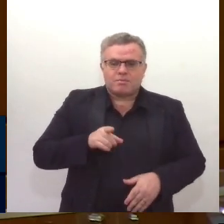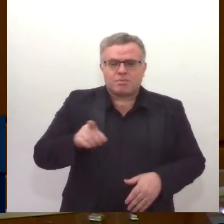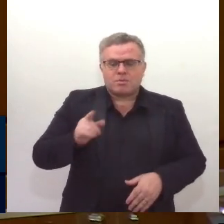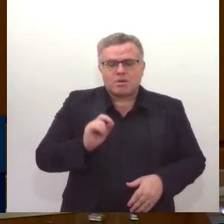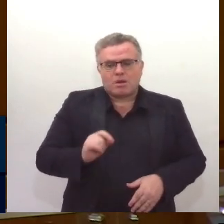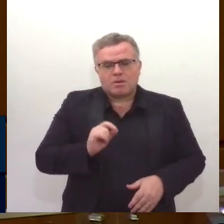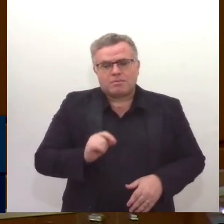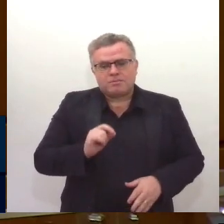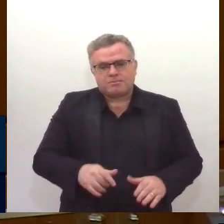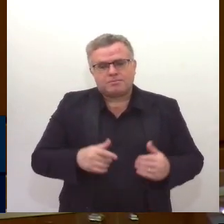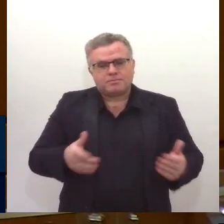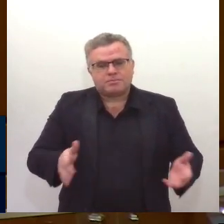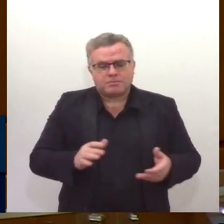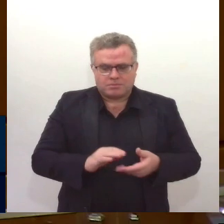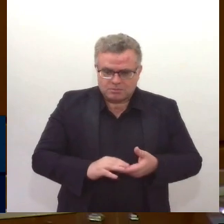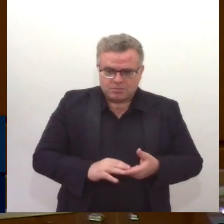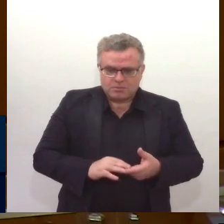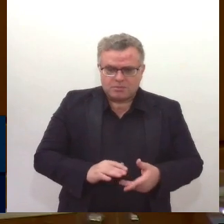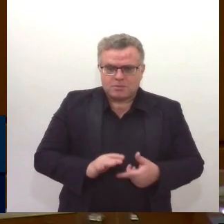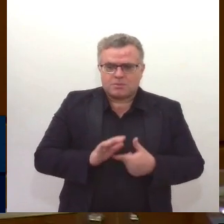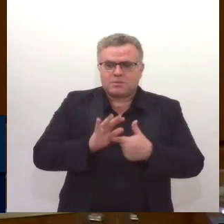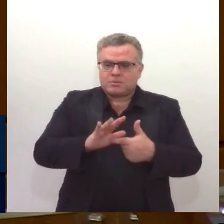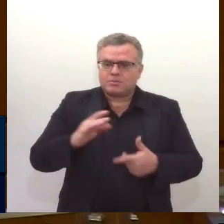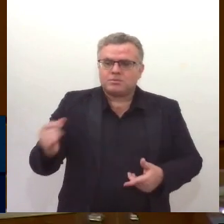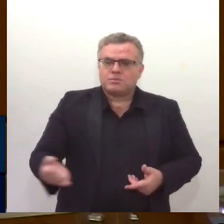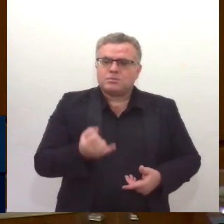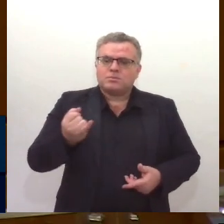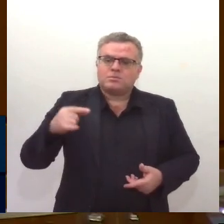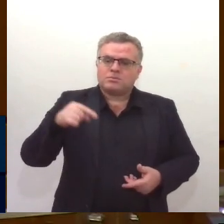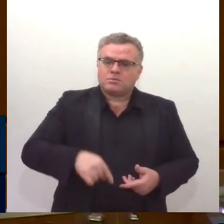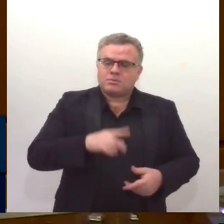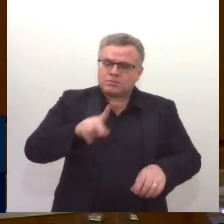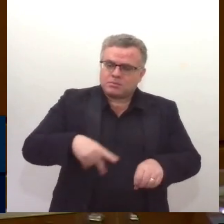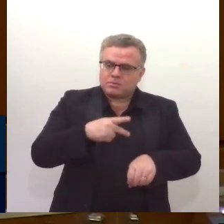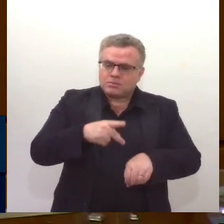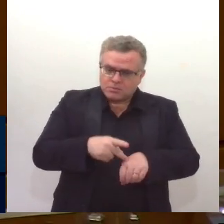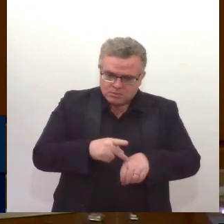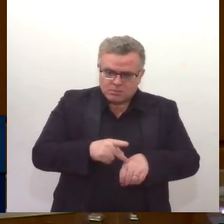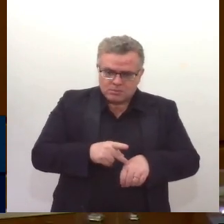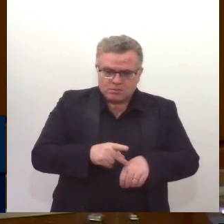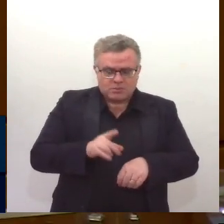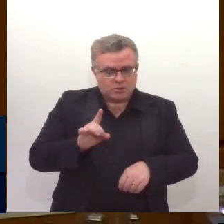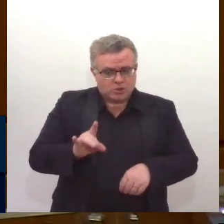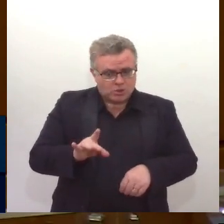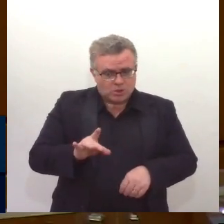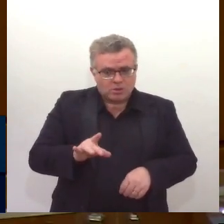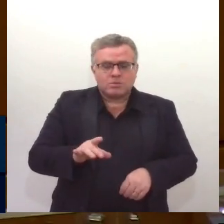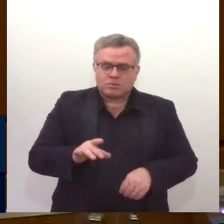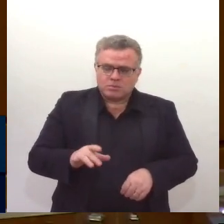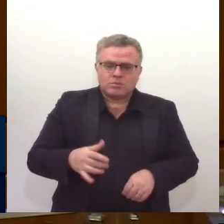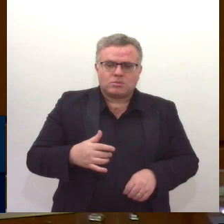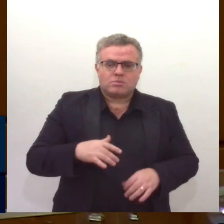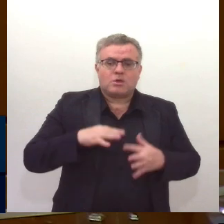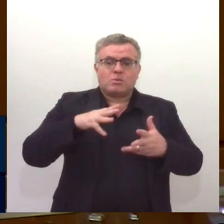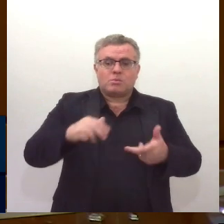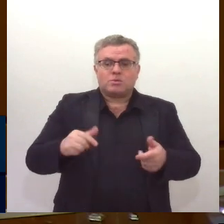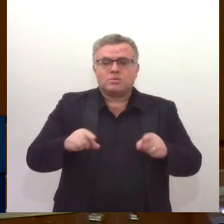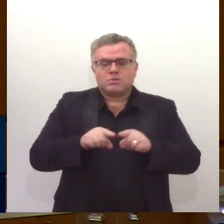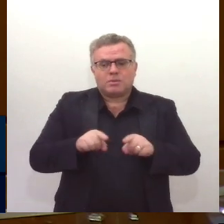uma importância muito grande para o nosso país, não só para o nosso país, mas para o mundo. É um país